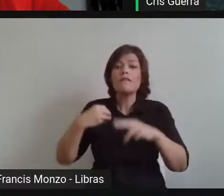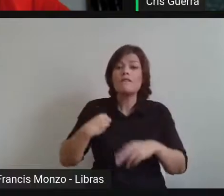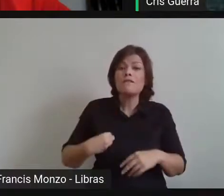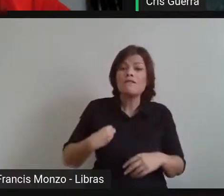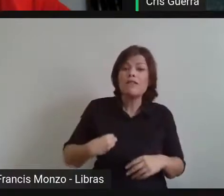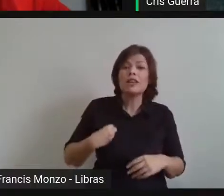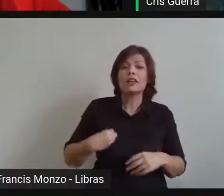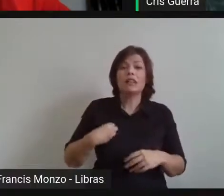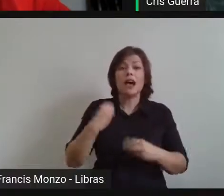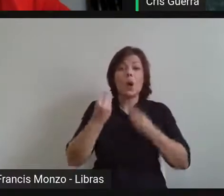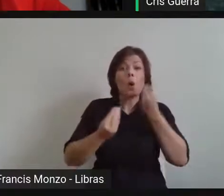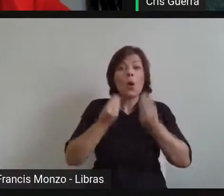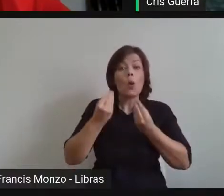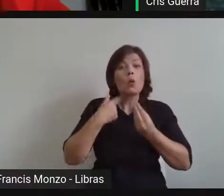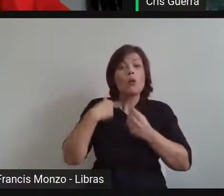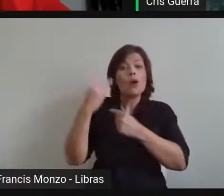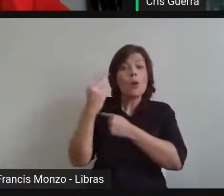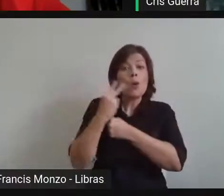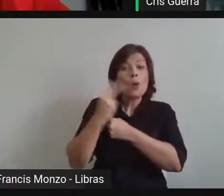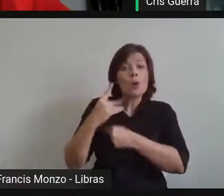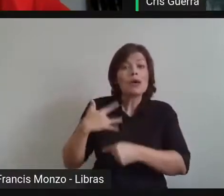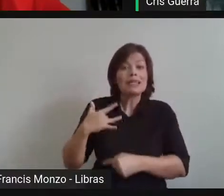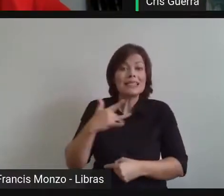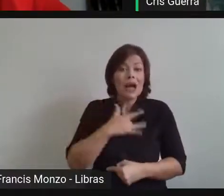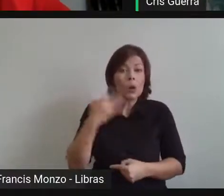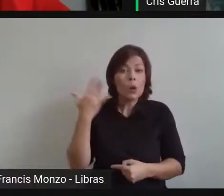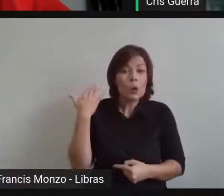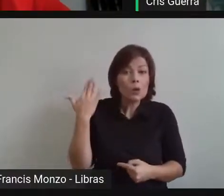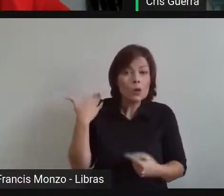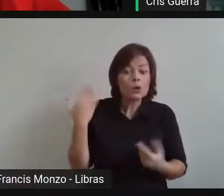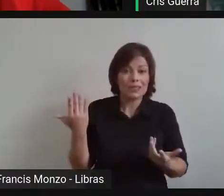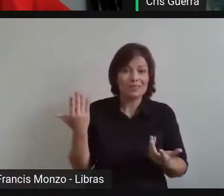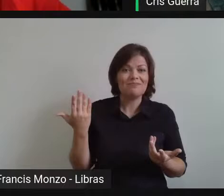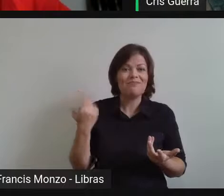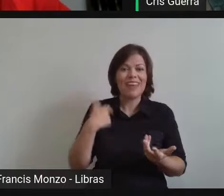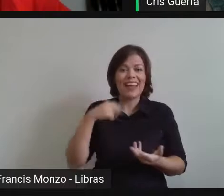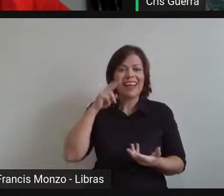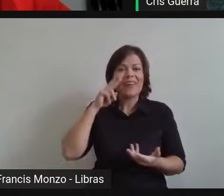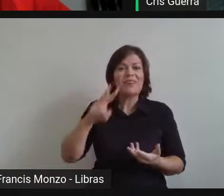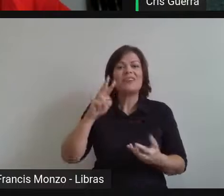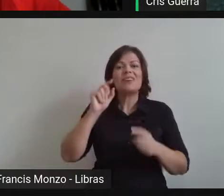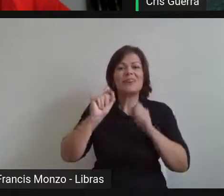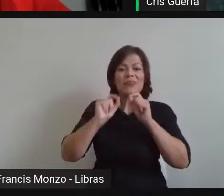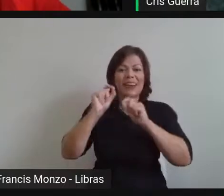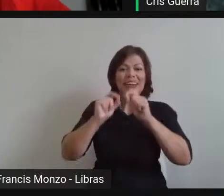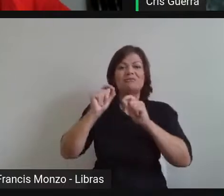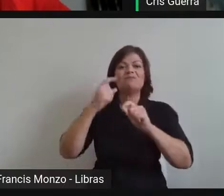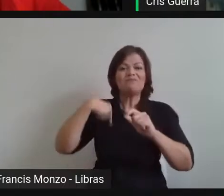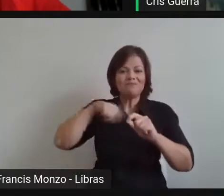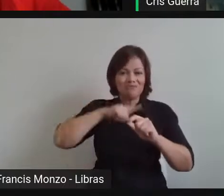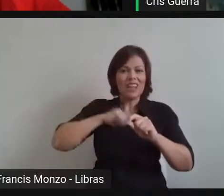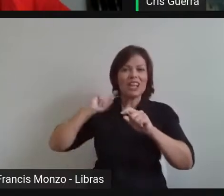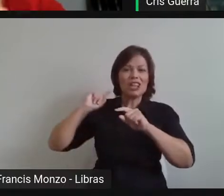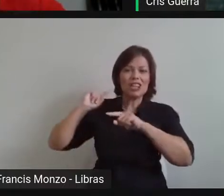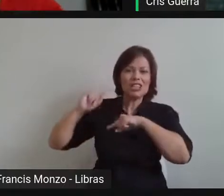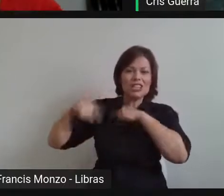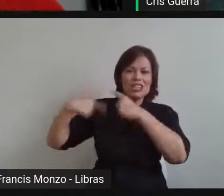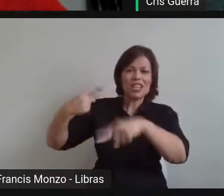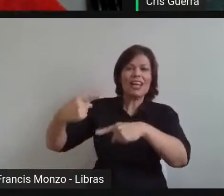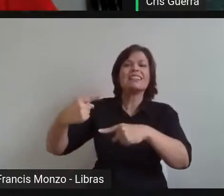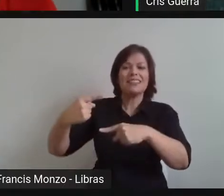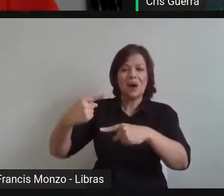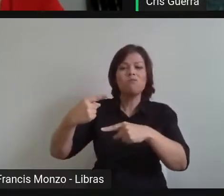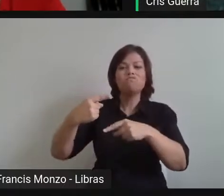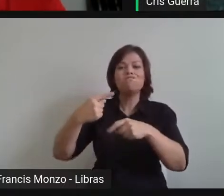saúde que a gente faz. Outro dia eu ouvi um termo maravilhoso que fala que a gente é da geração Fusquinha. A geração Fusca, que